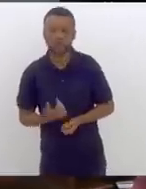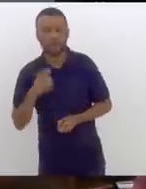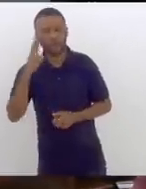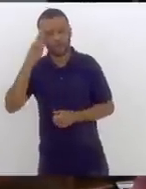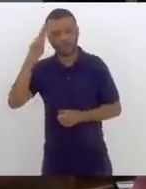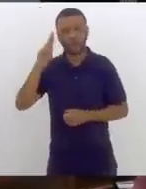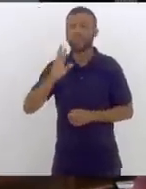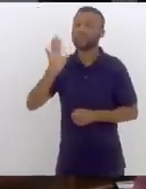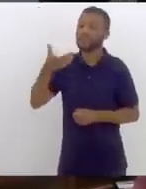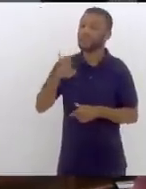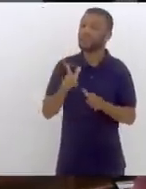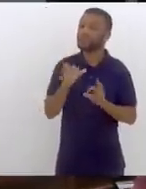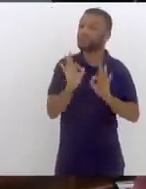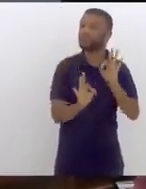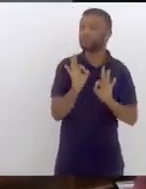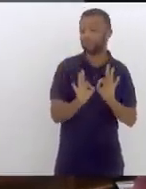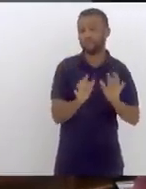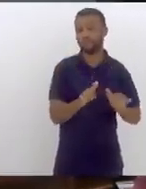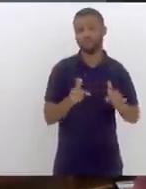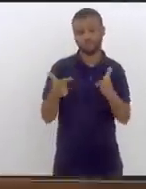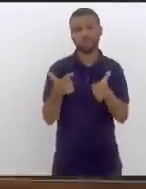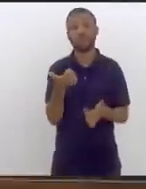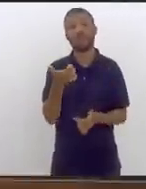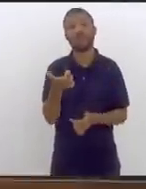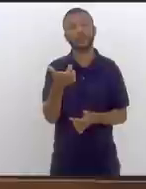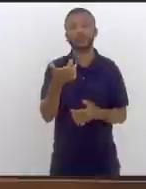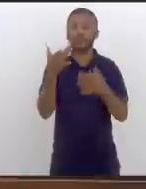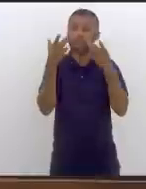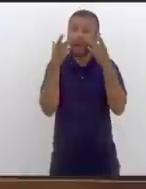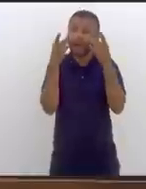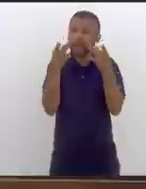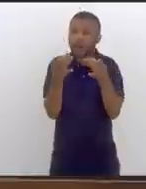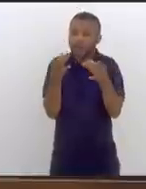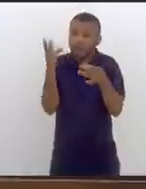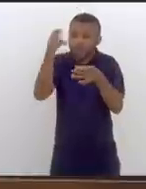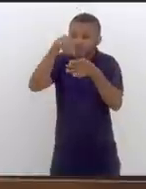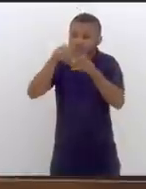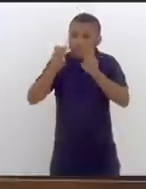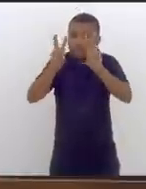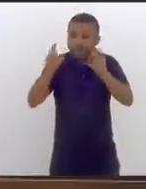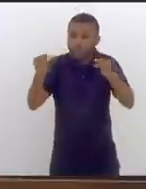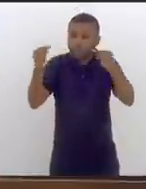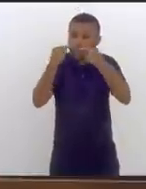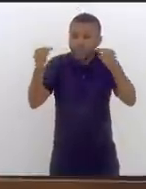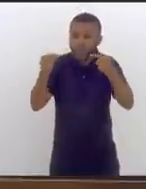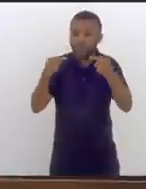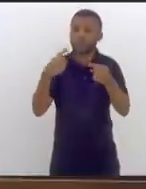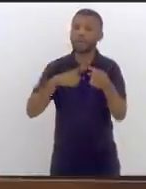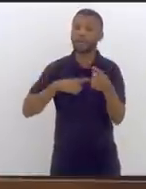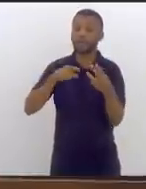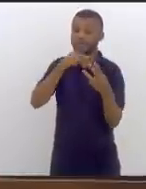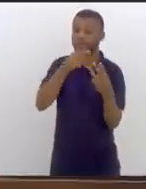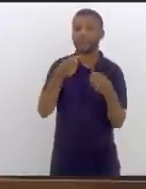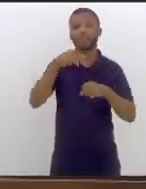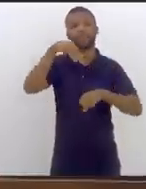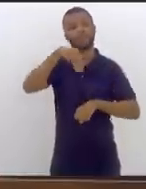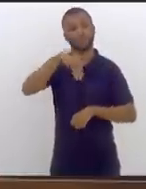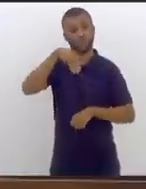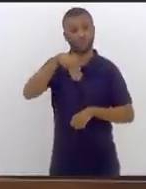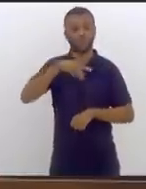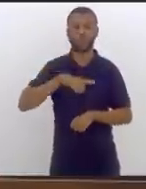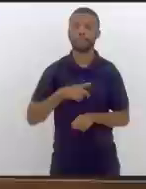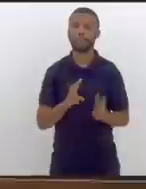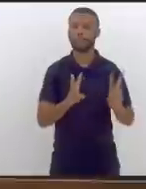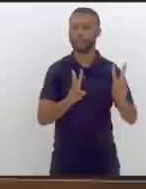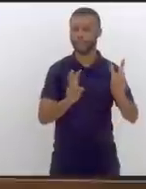aqui já está sendo realizado agora eu gostaria só que se atentasse dentro do tema e que nós levassemos os três minutos tá porque nós temos outros temas